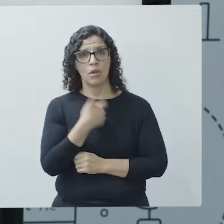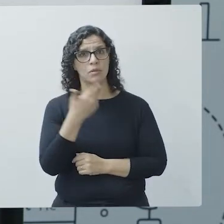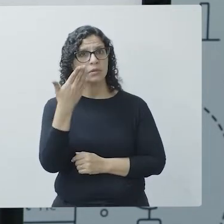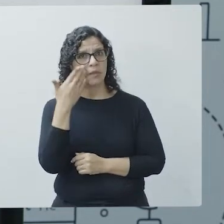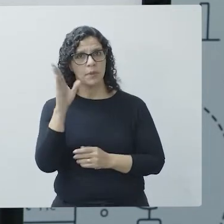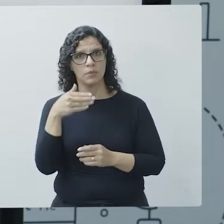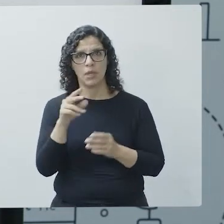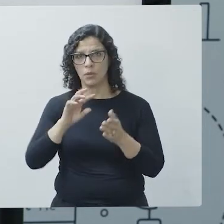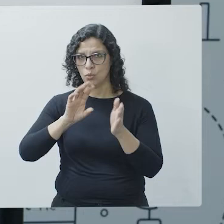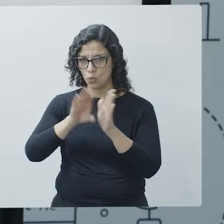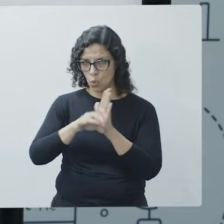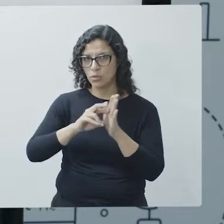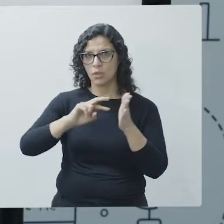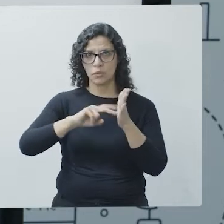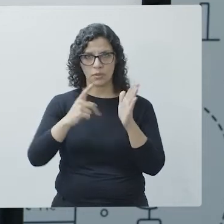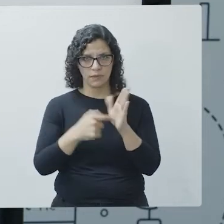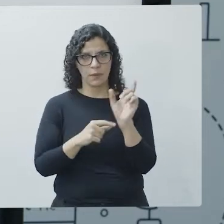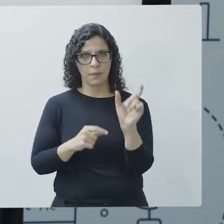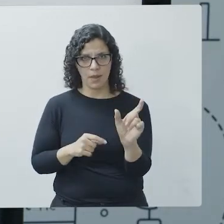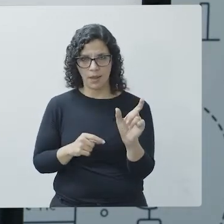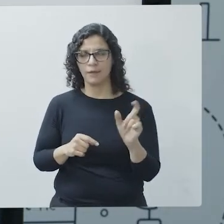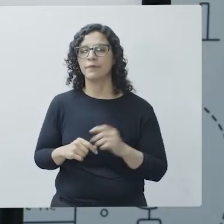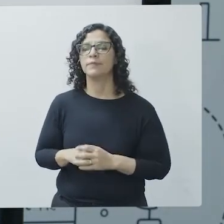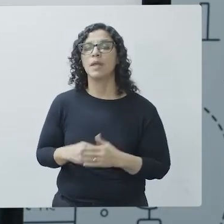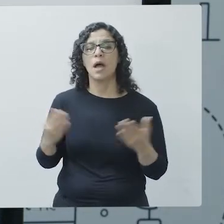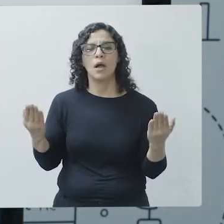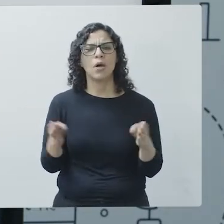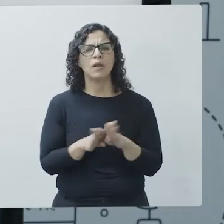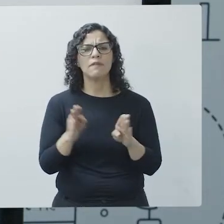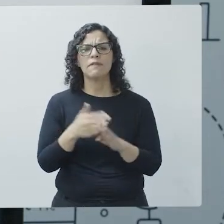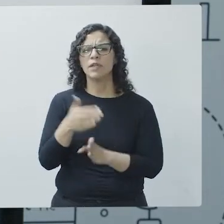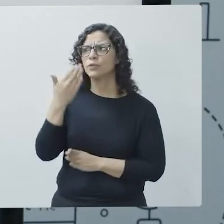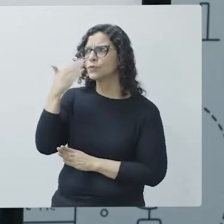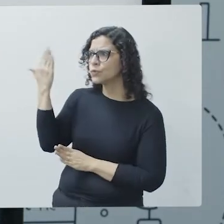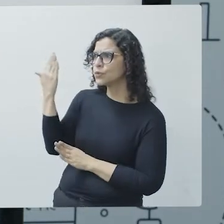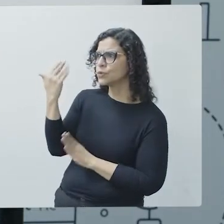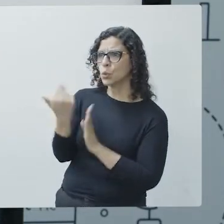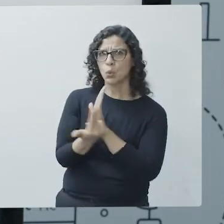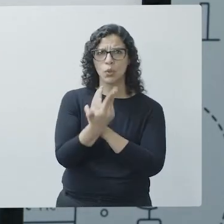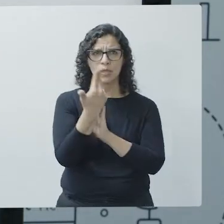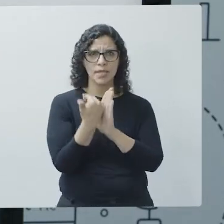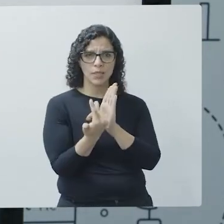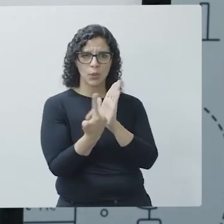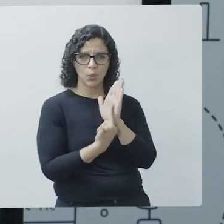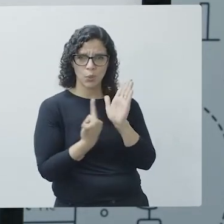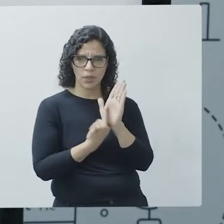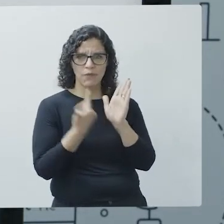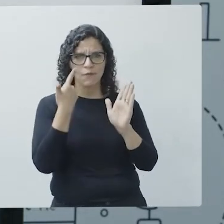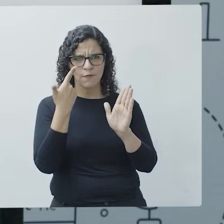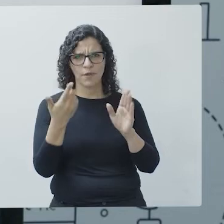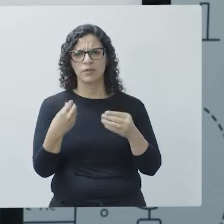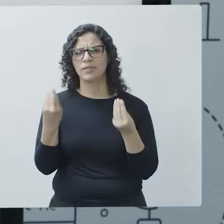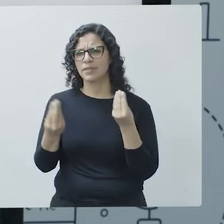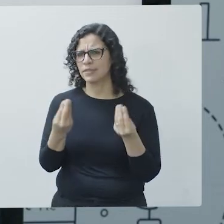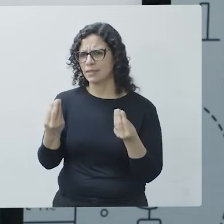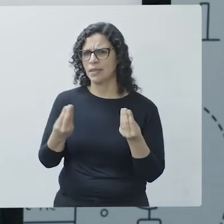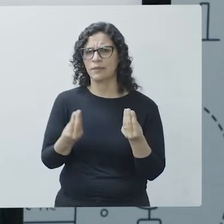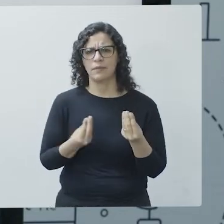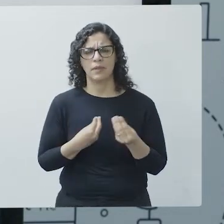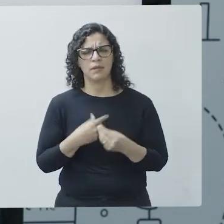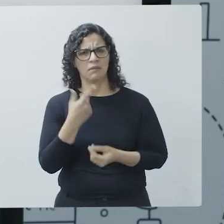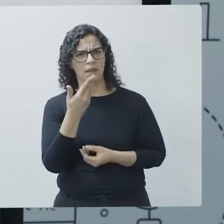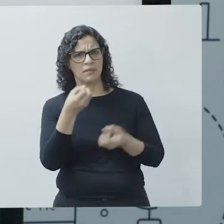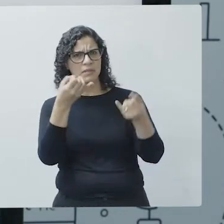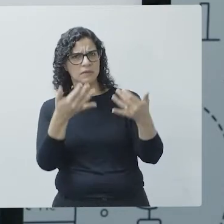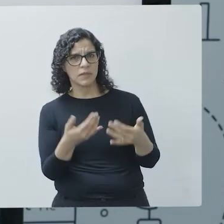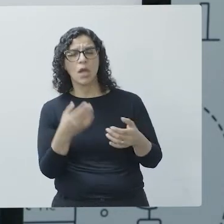sabe o que significa um apólogo, certo? E a capa da obra. Então, agora eu vou ver lá o apólogo, o que que o apólogo